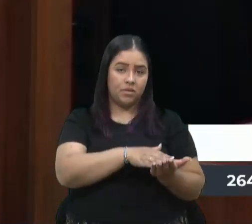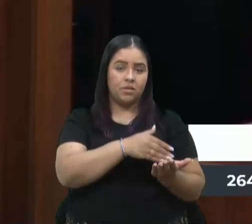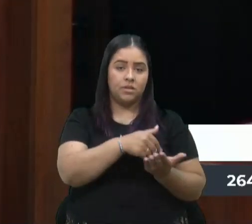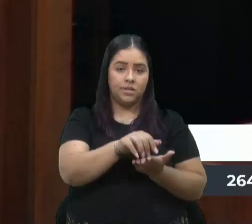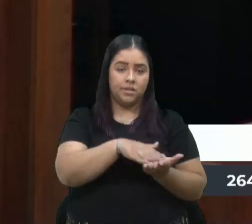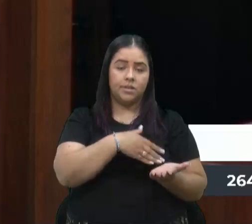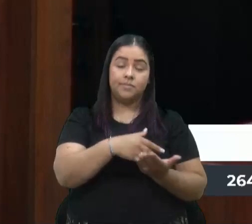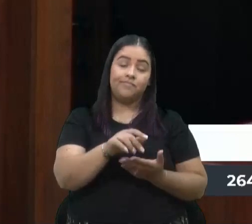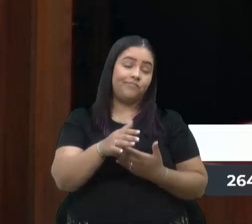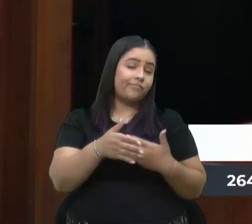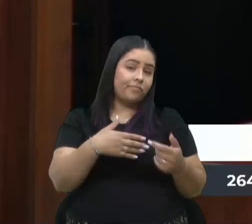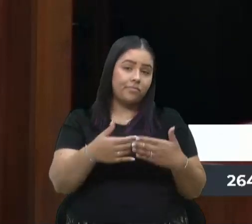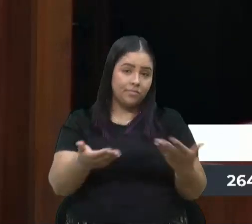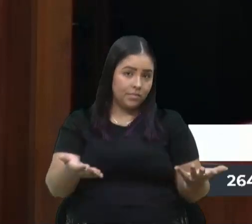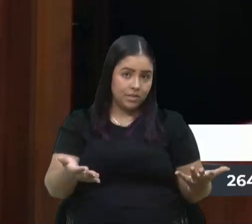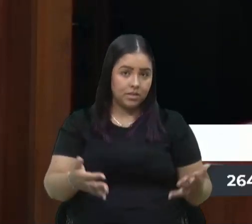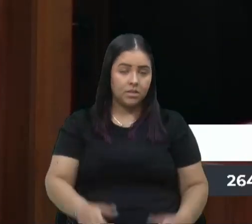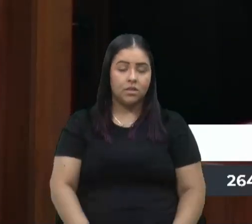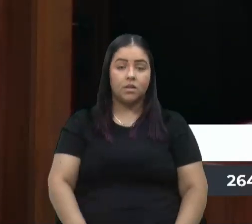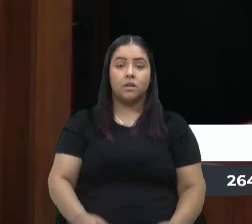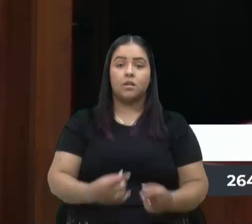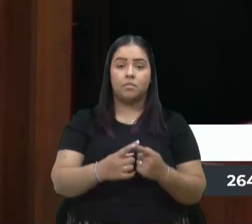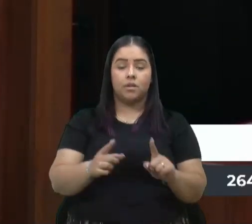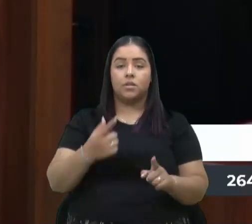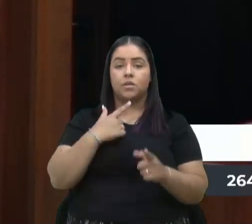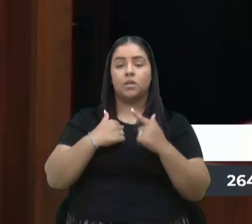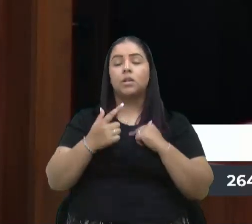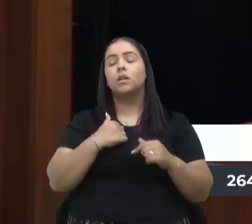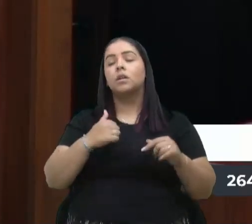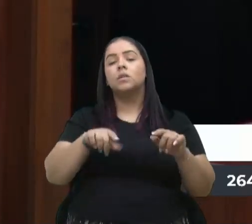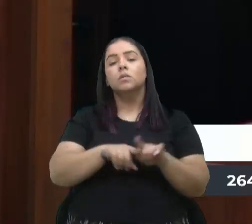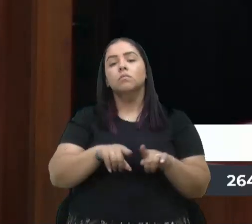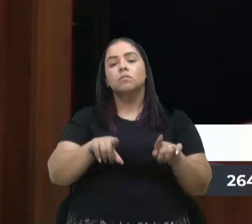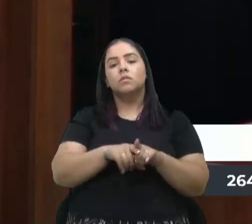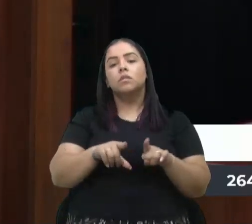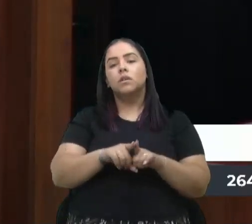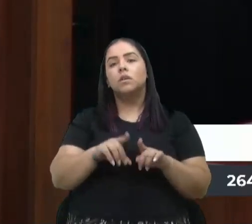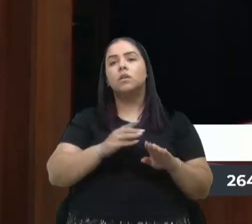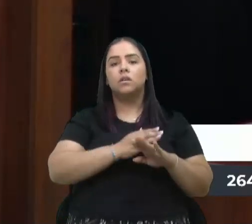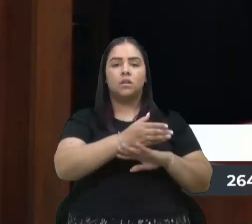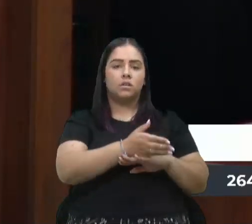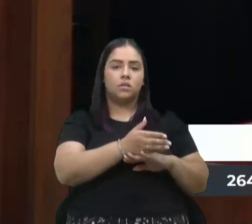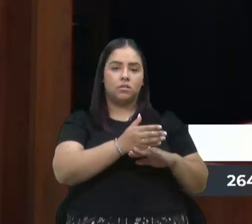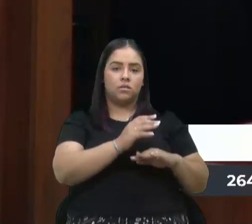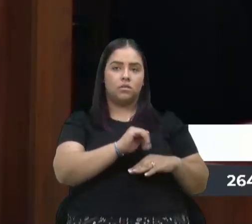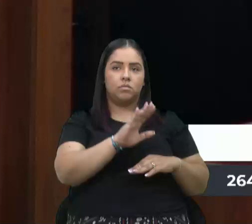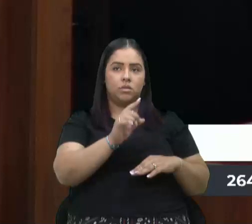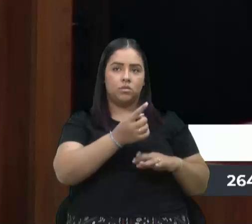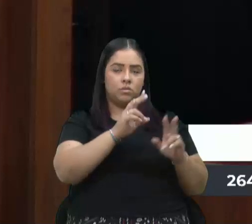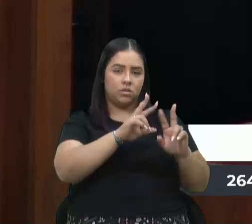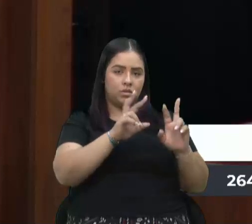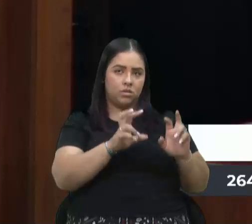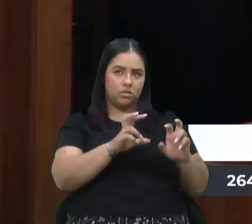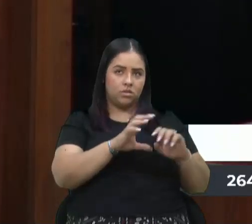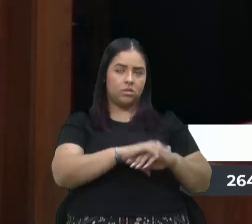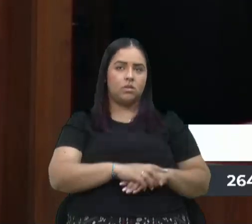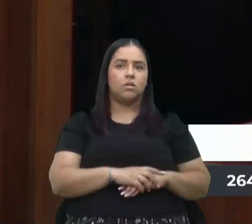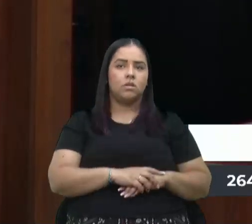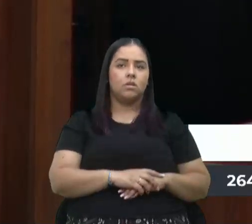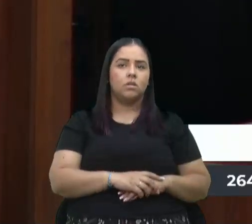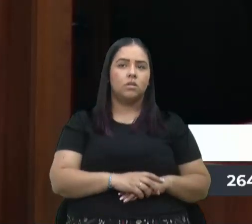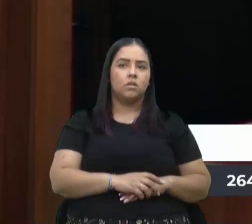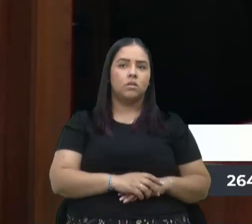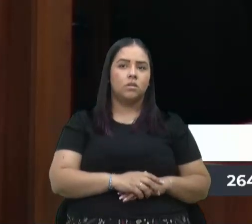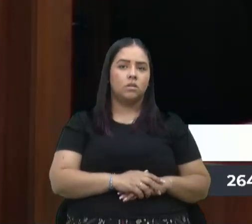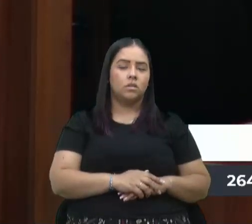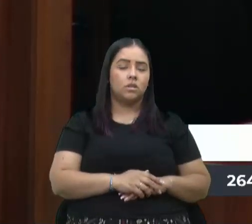ficou por isso mesmo. Mas eu gostaria também de entrar no outro assunto também. Além desse assunto, espero que está na